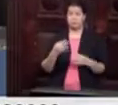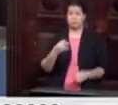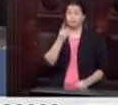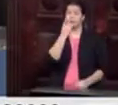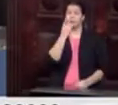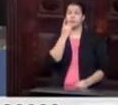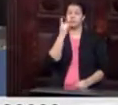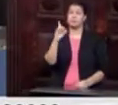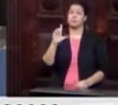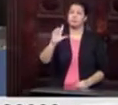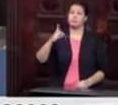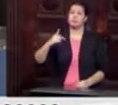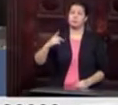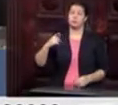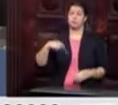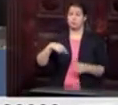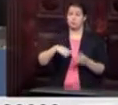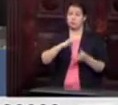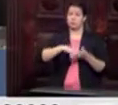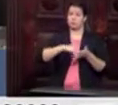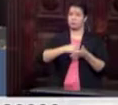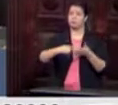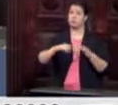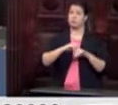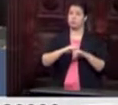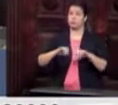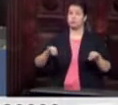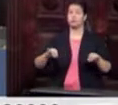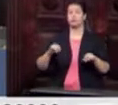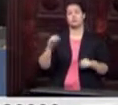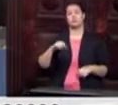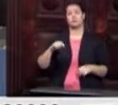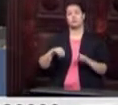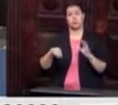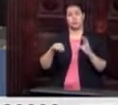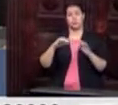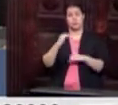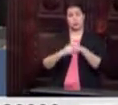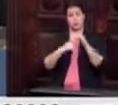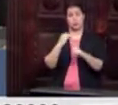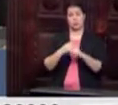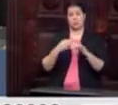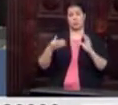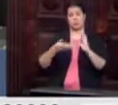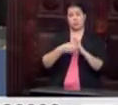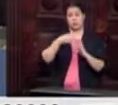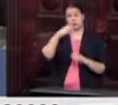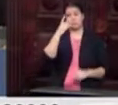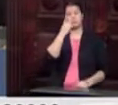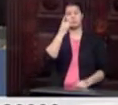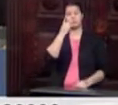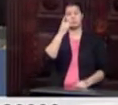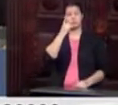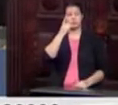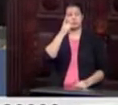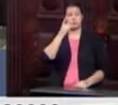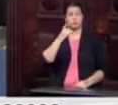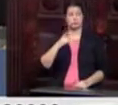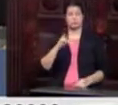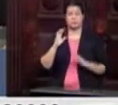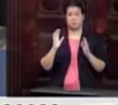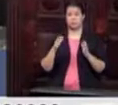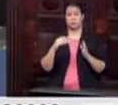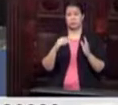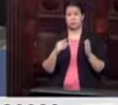aqui no documento oficial que veio do site da Câmara dos Deputados, está aqui, substitutivo ao projeto de lei